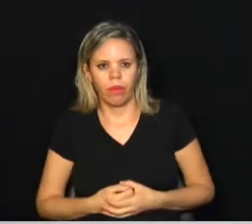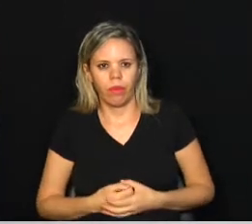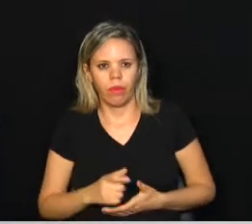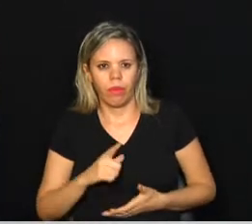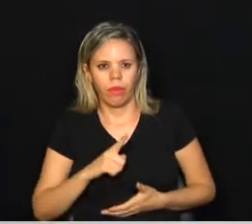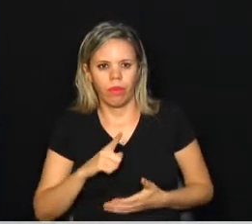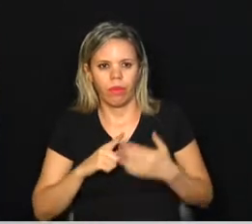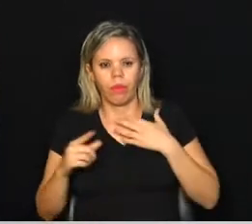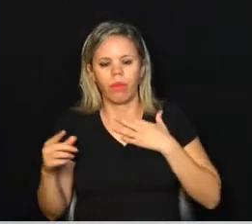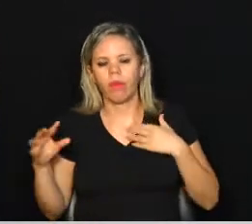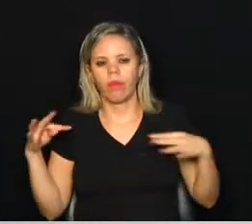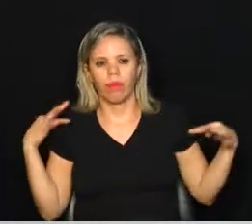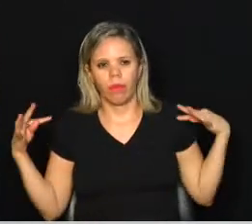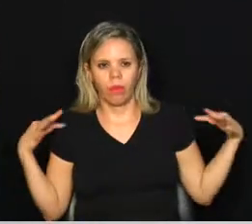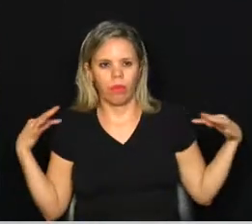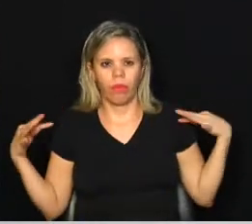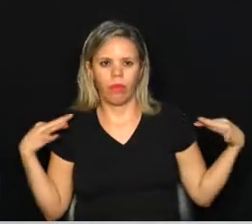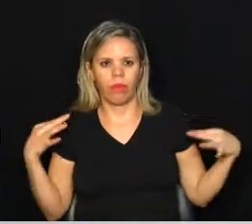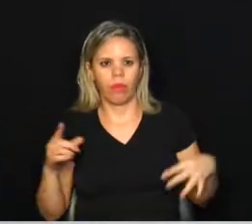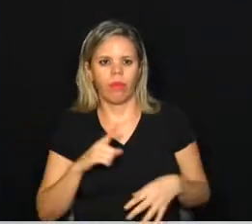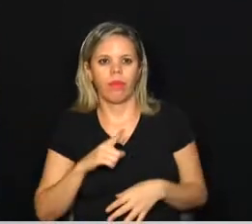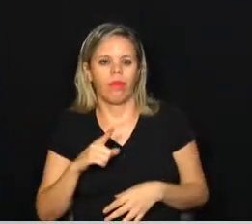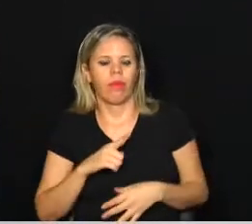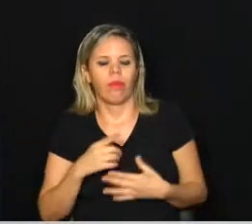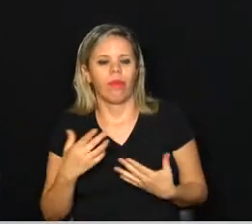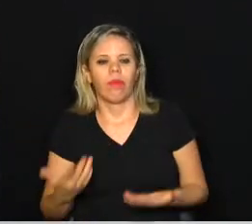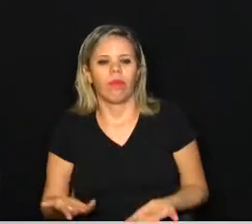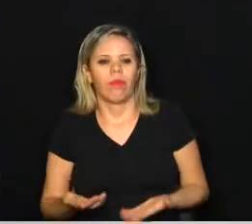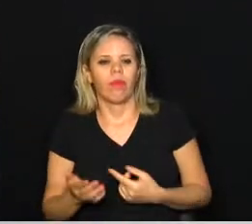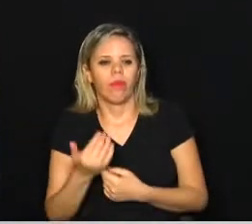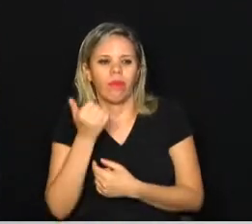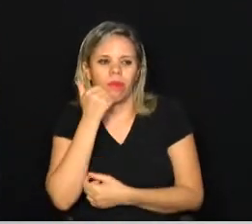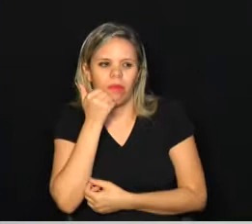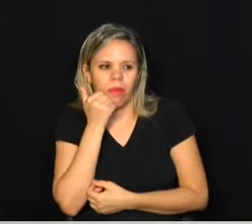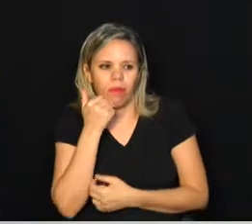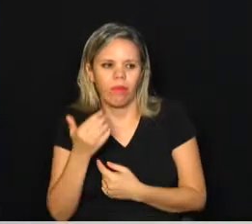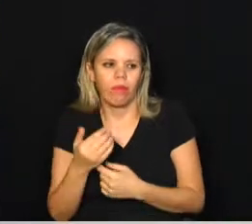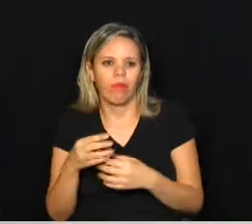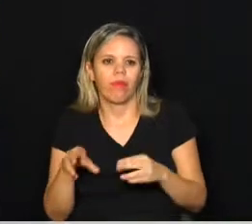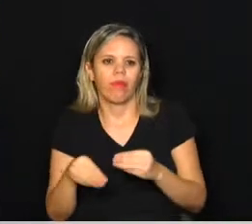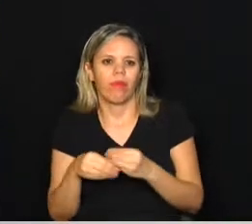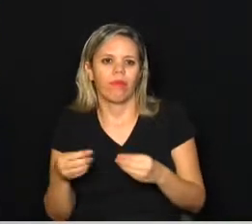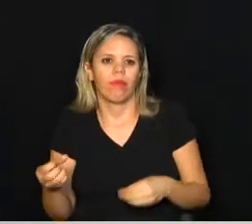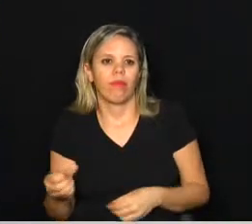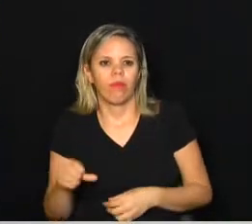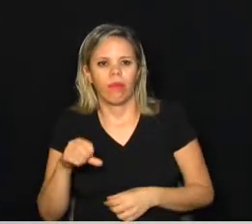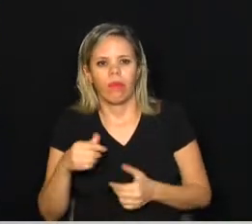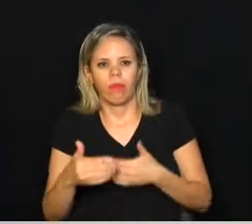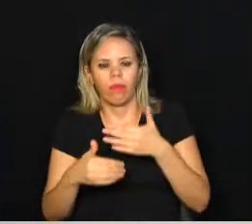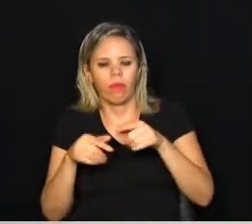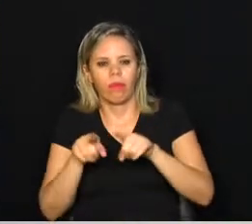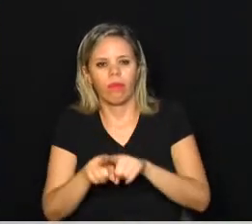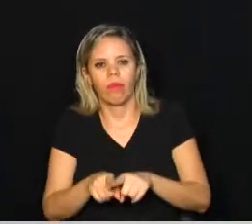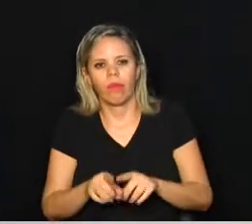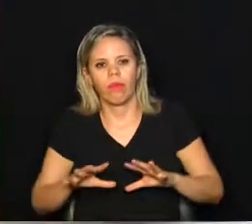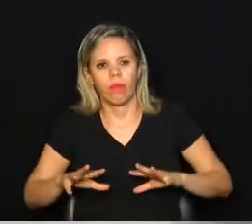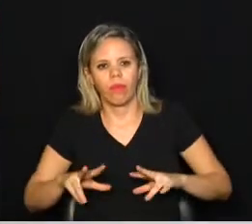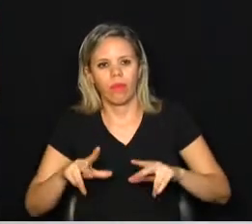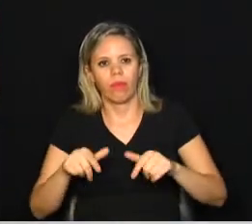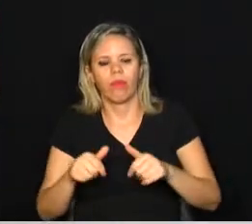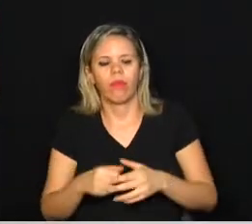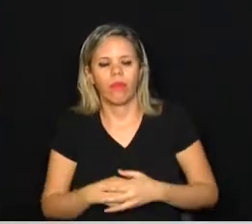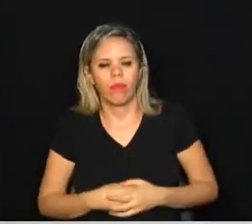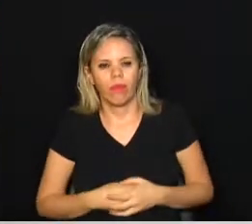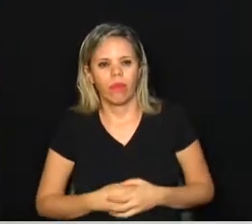Temos o turismo e temos a ciência, tecnologia e inovação. Então, são 9 frentes e todas essas